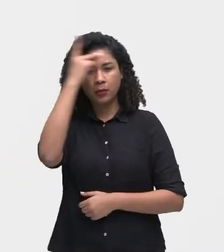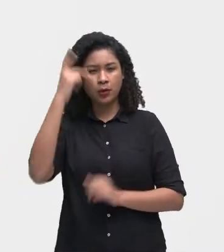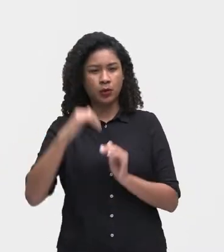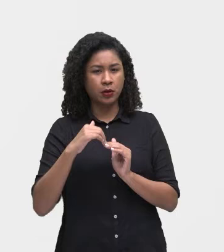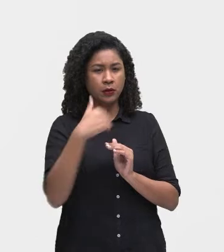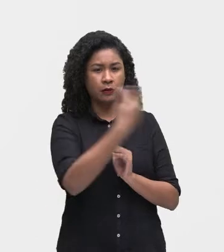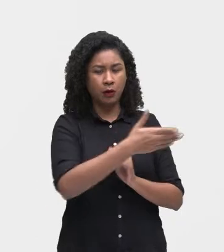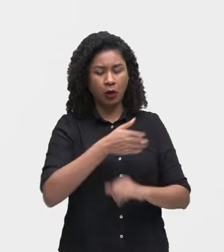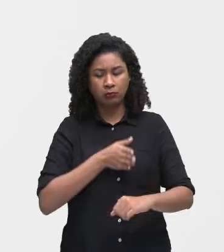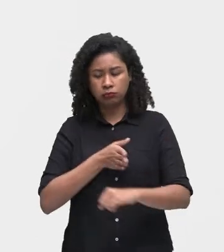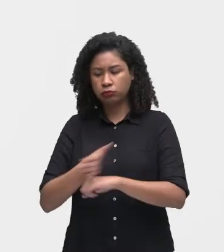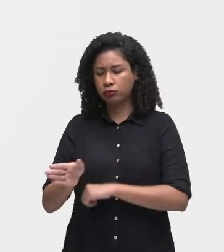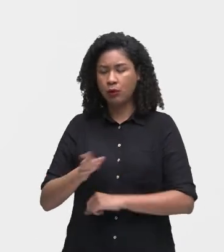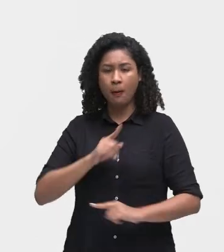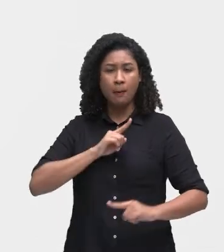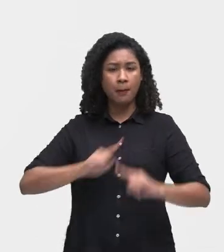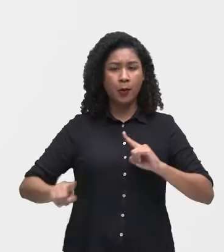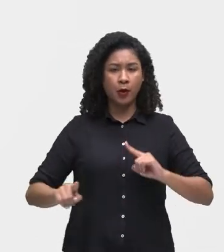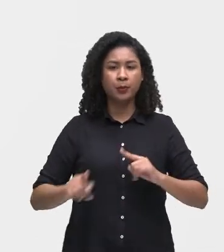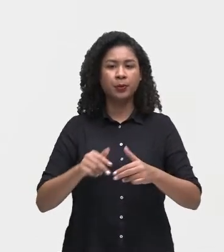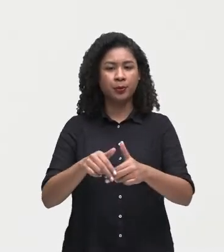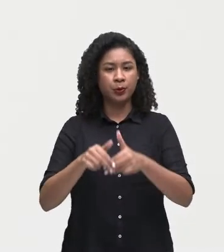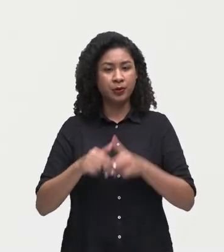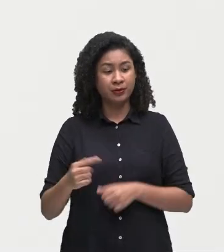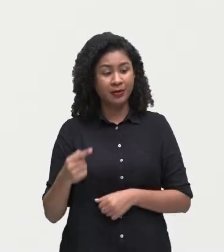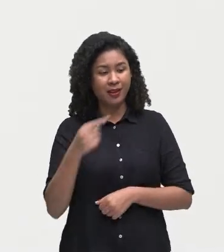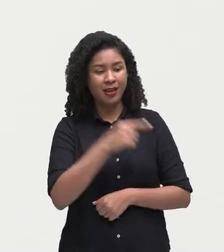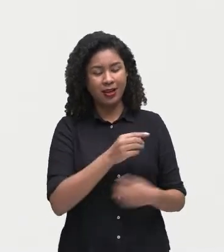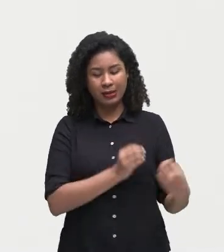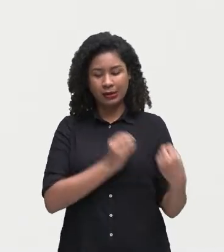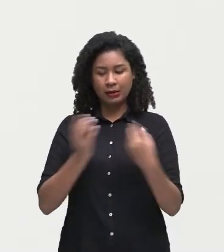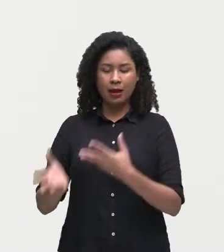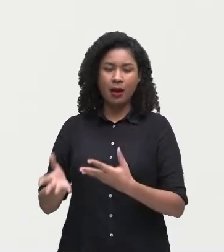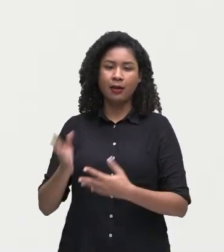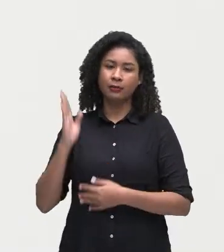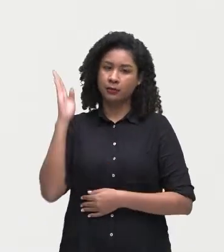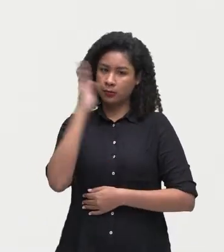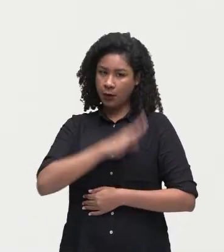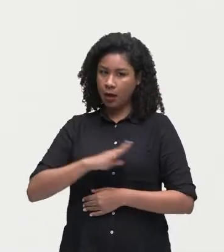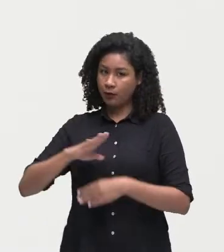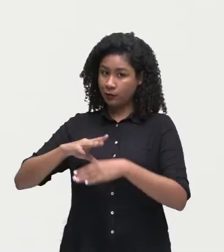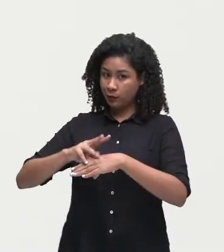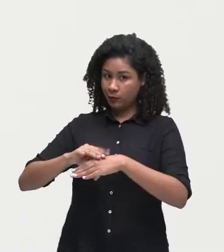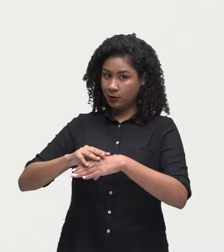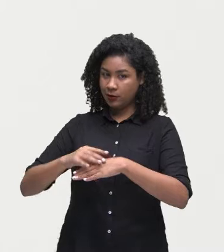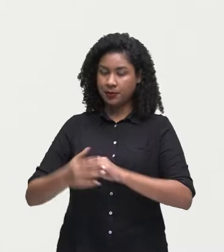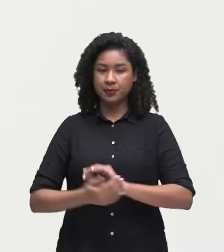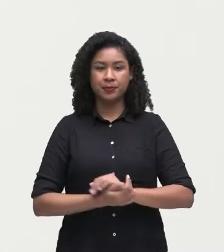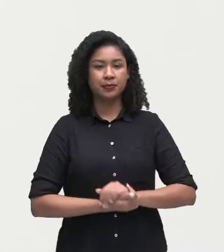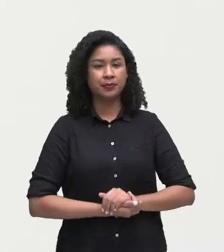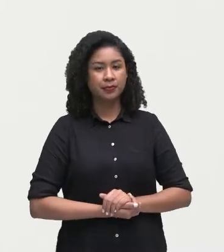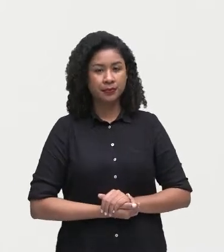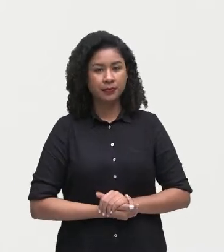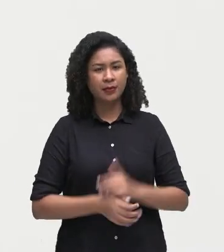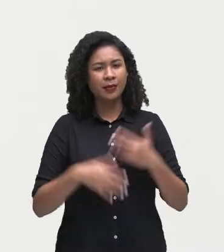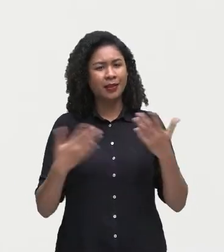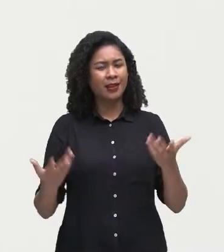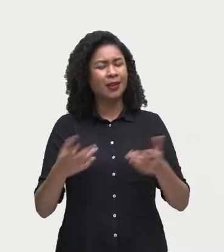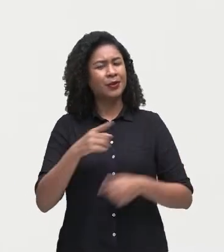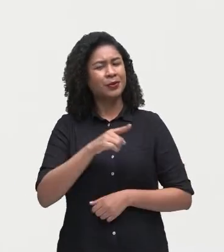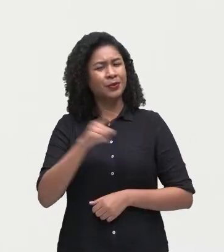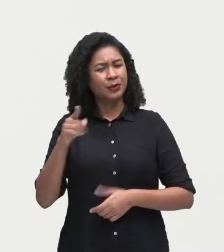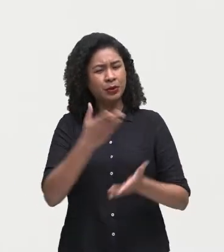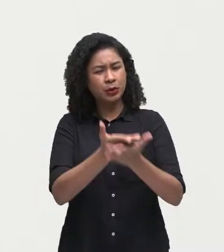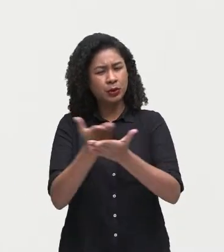de entrar, pois eram suspeitos de trazer o mal. Portanto, galera, a gente viu um pouquinho o